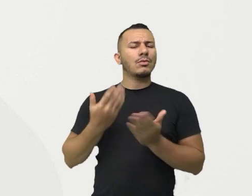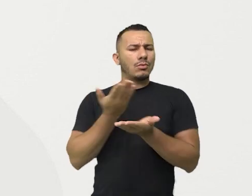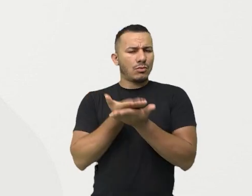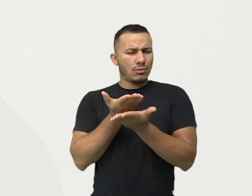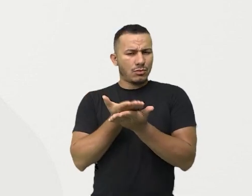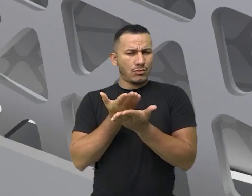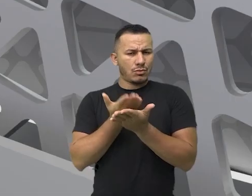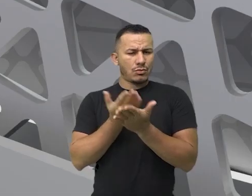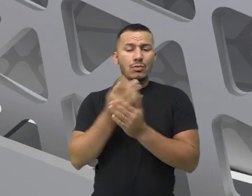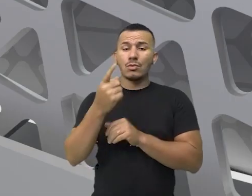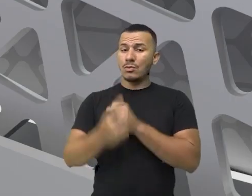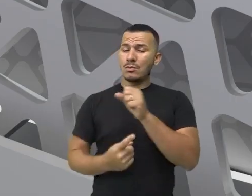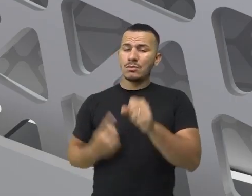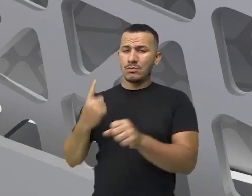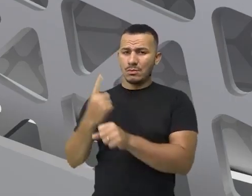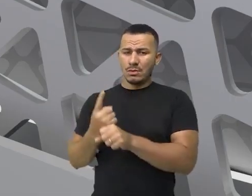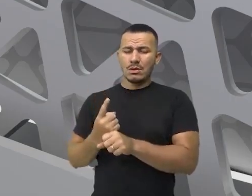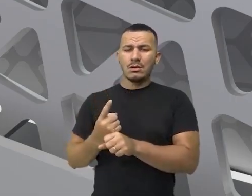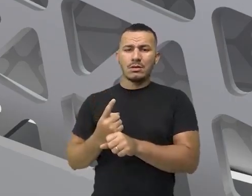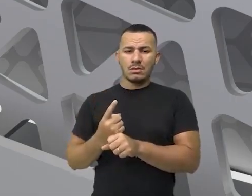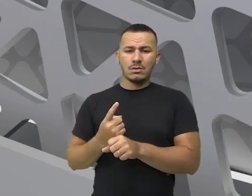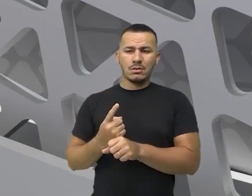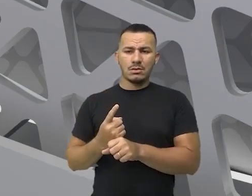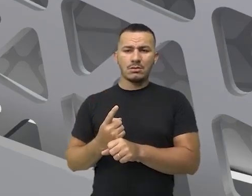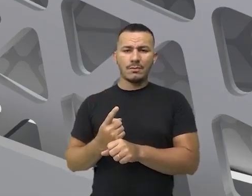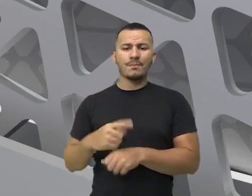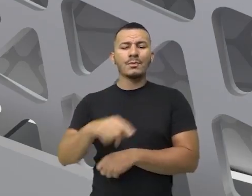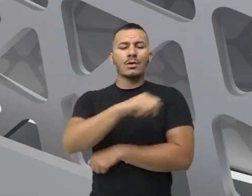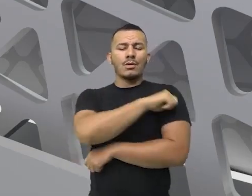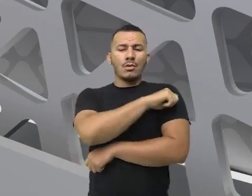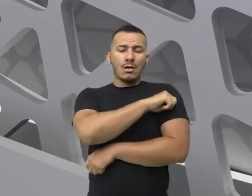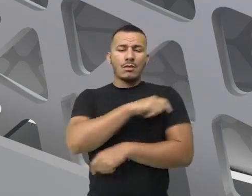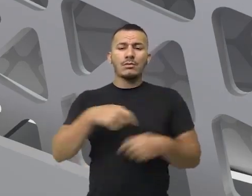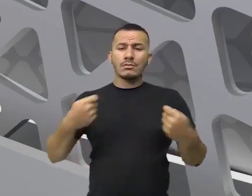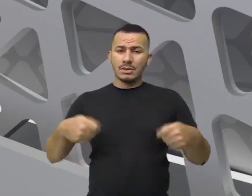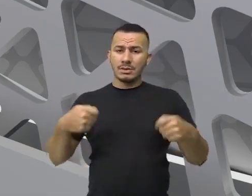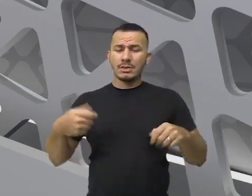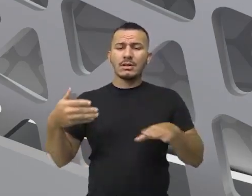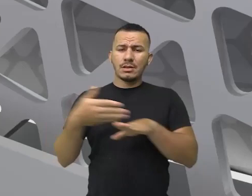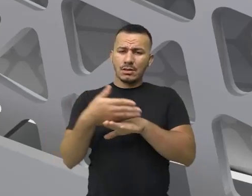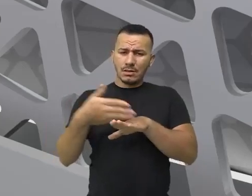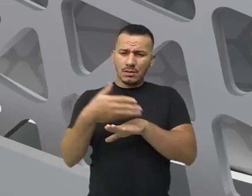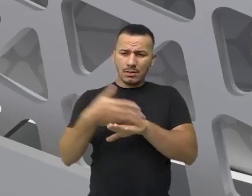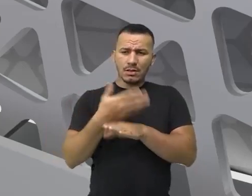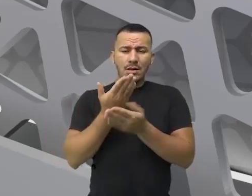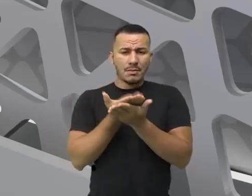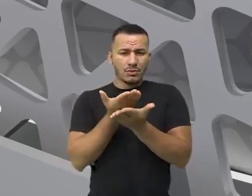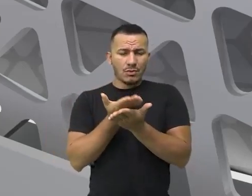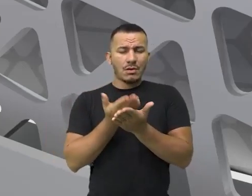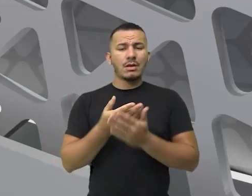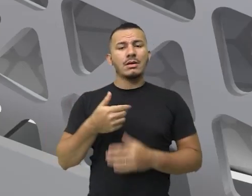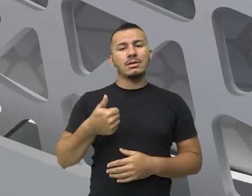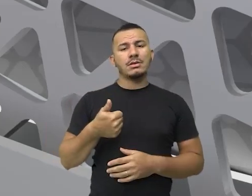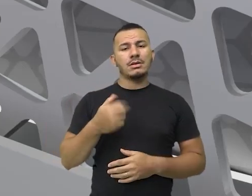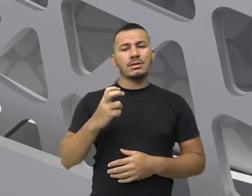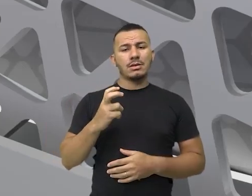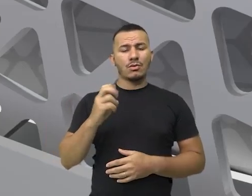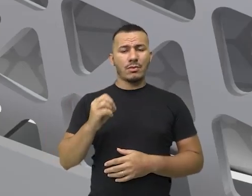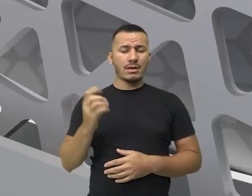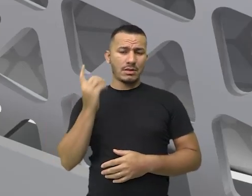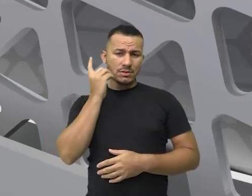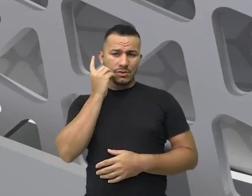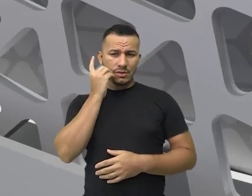longo de um ano, a pessoa tem que frequentar 150 dias. O que dizia o nosso resultado, o